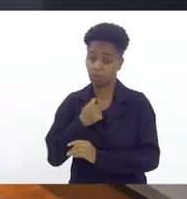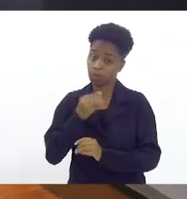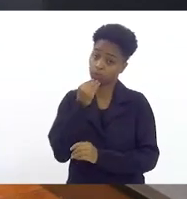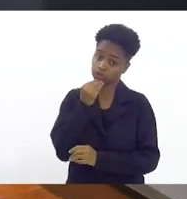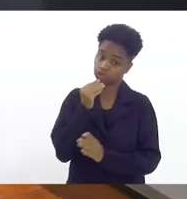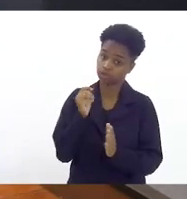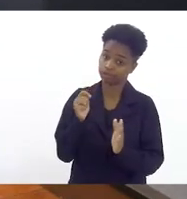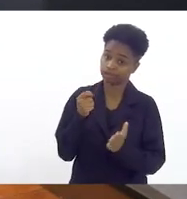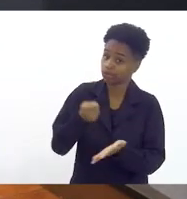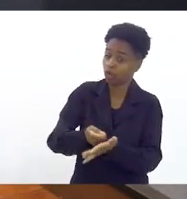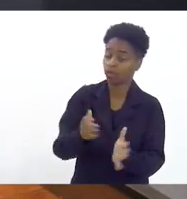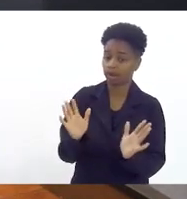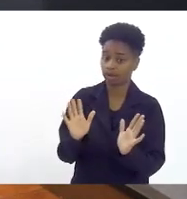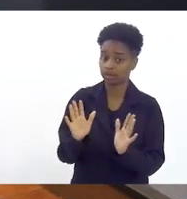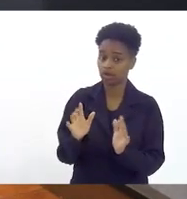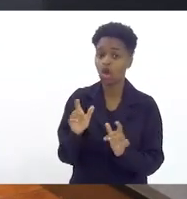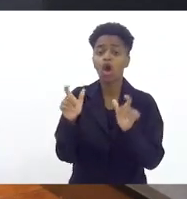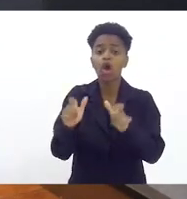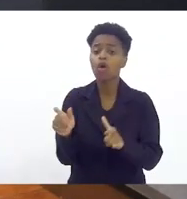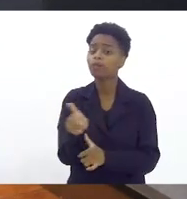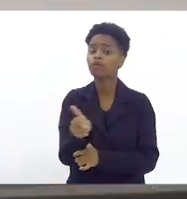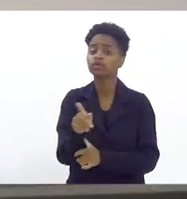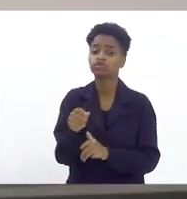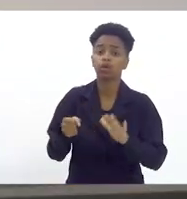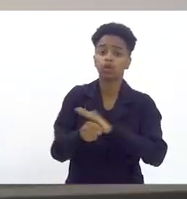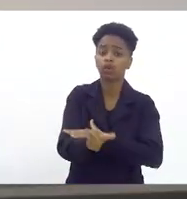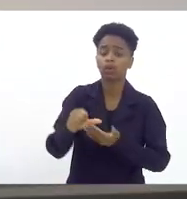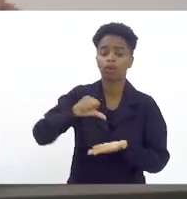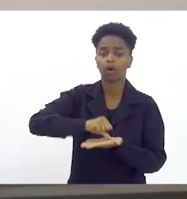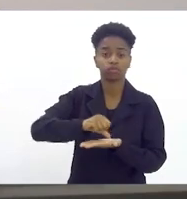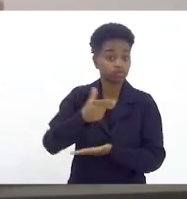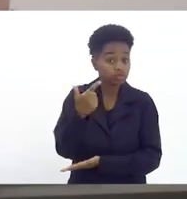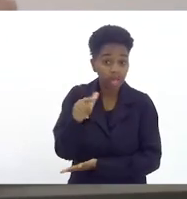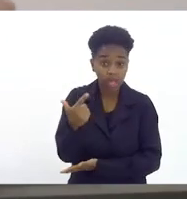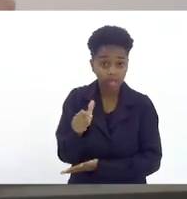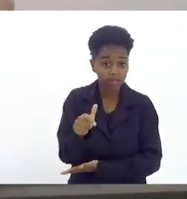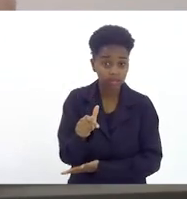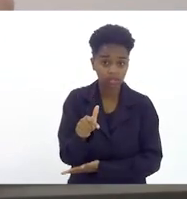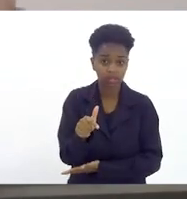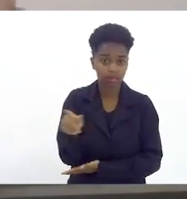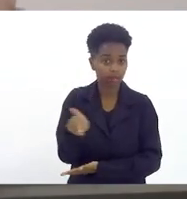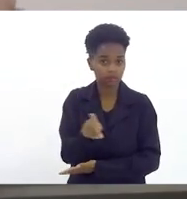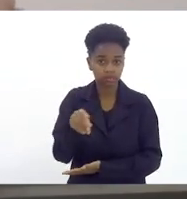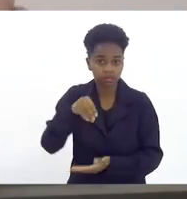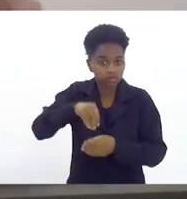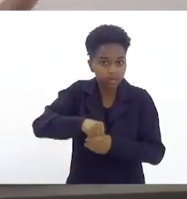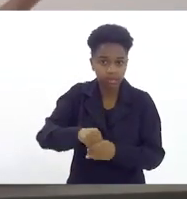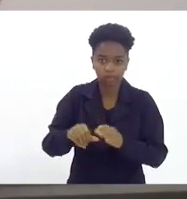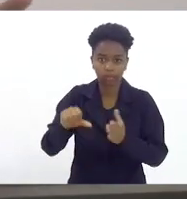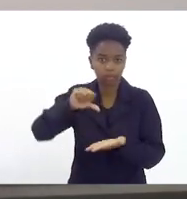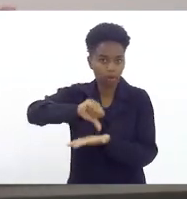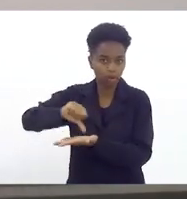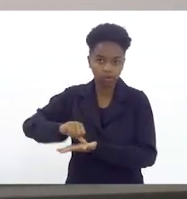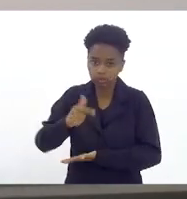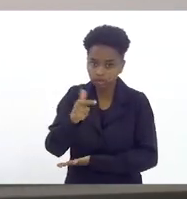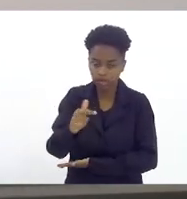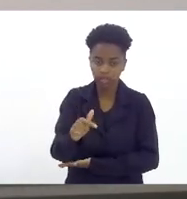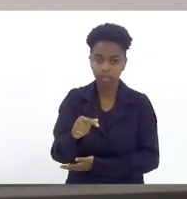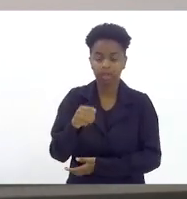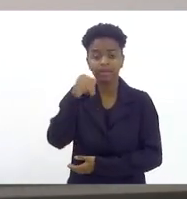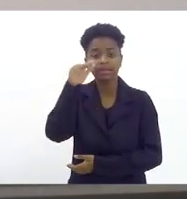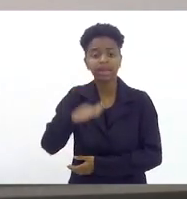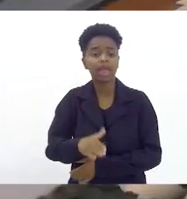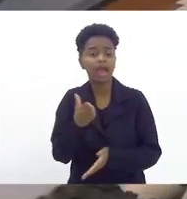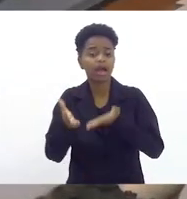cobrar Também cadê o professor no Polo não tem um professor no Polo não tem quem